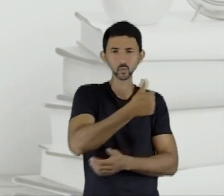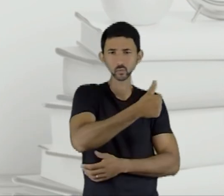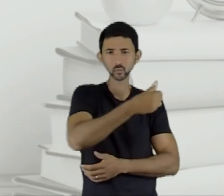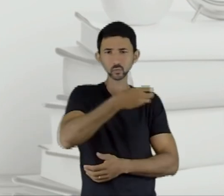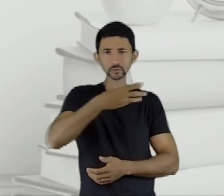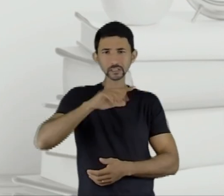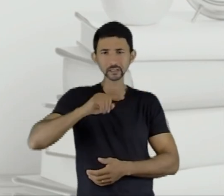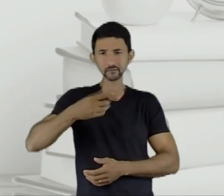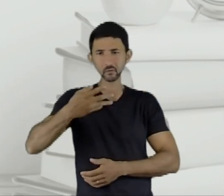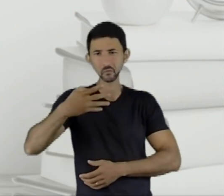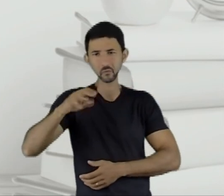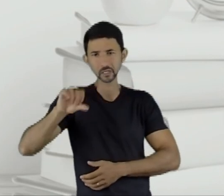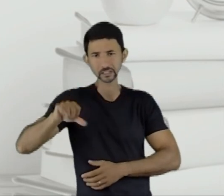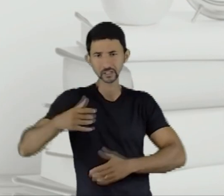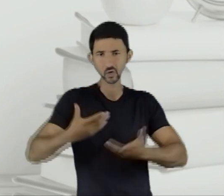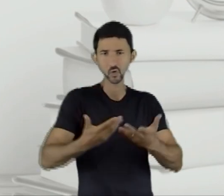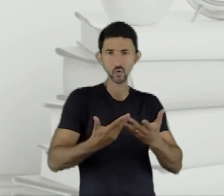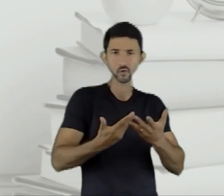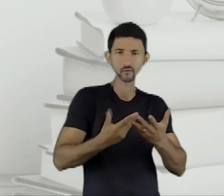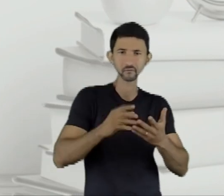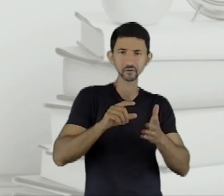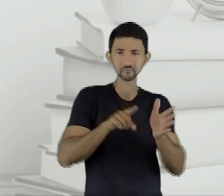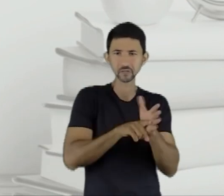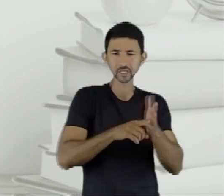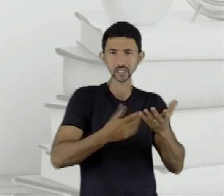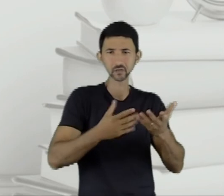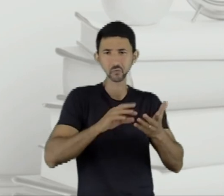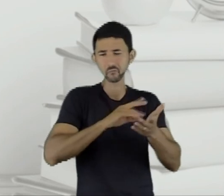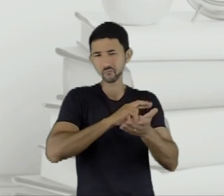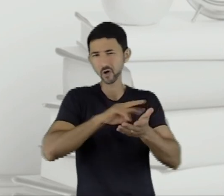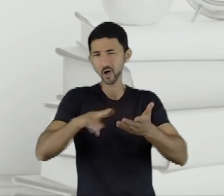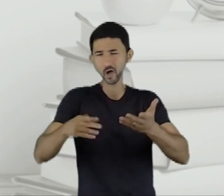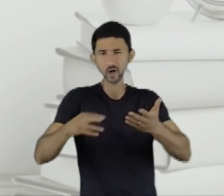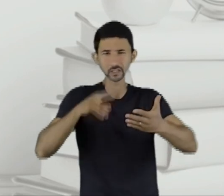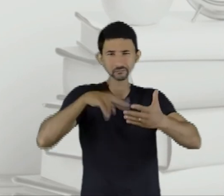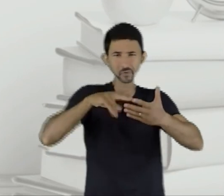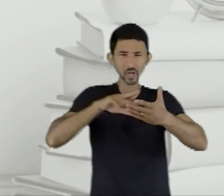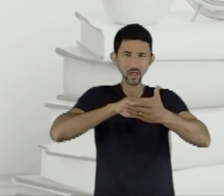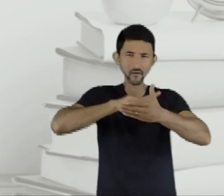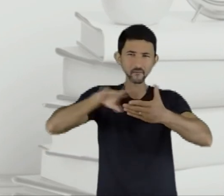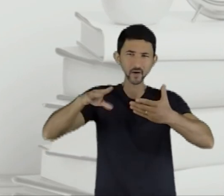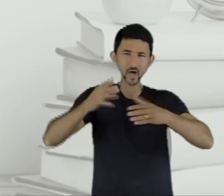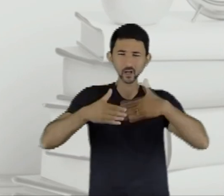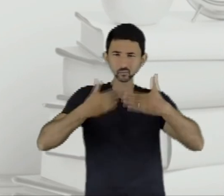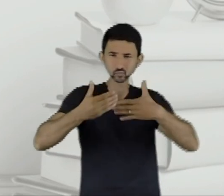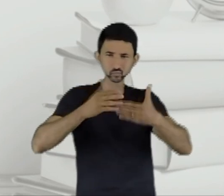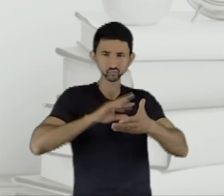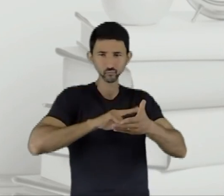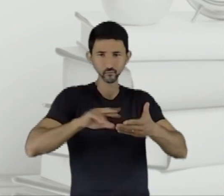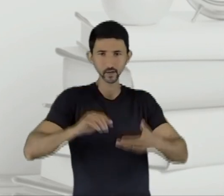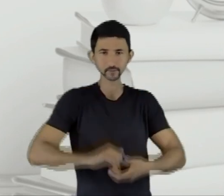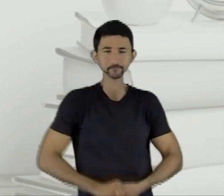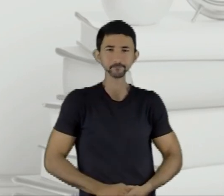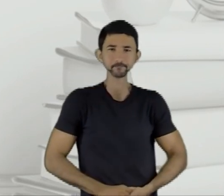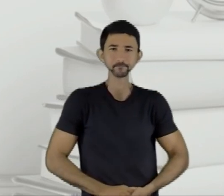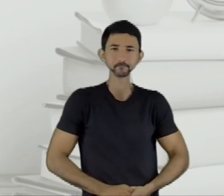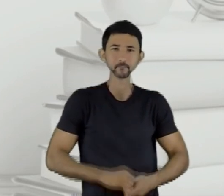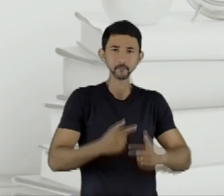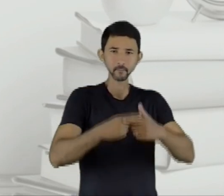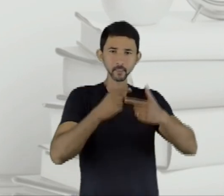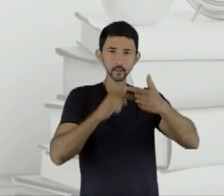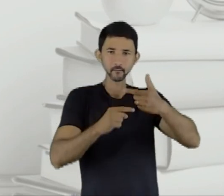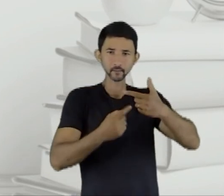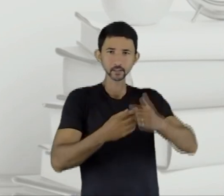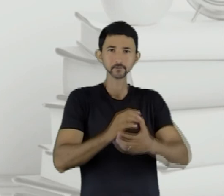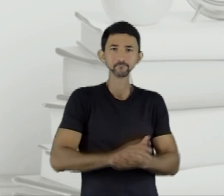49 centésimos, 13 inteiros, 4 décimos, 9 centésimos, certo? e embaixo